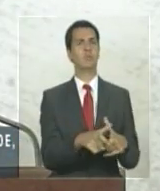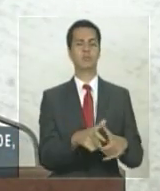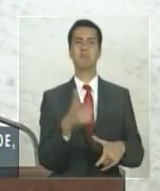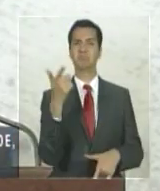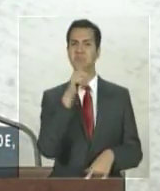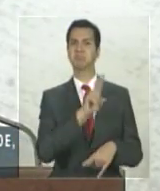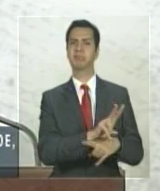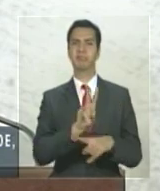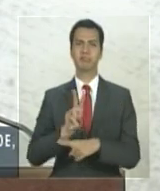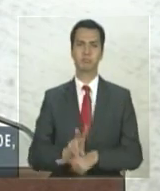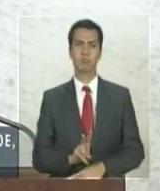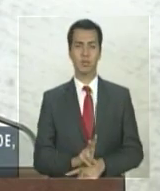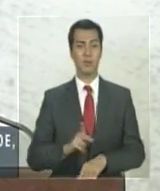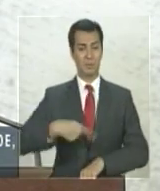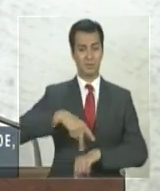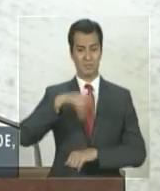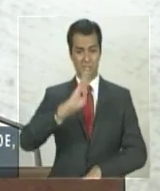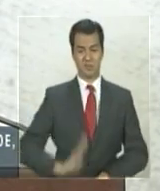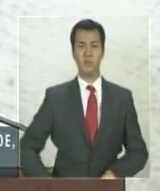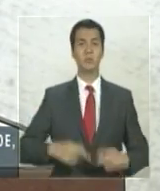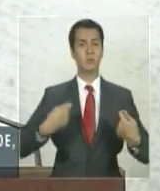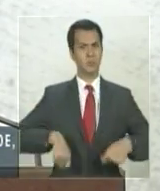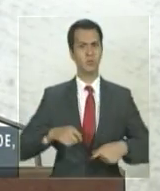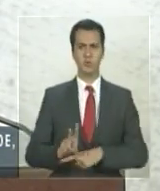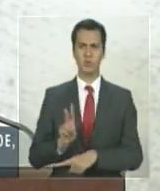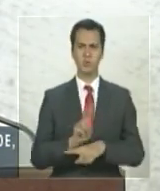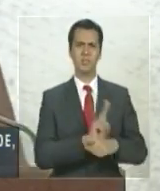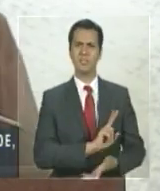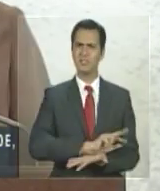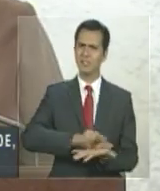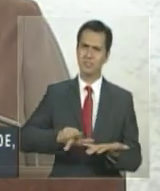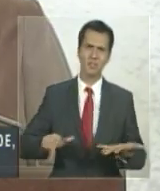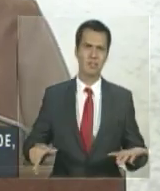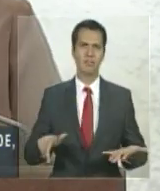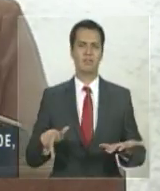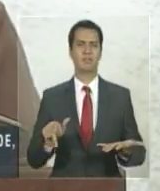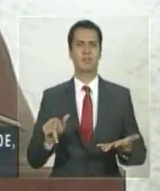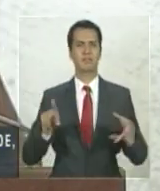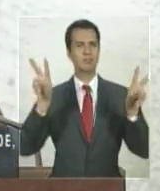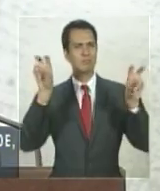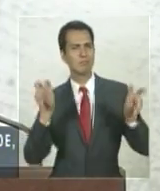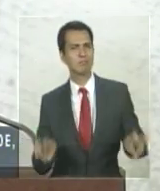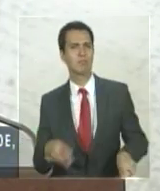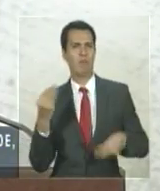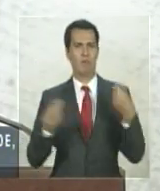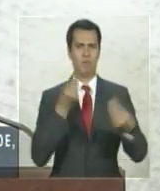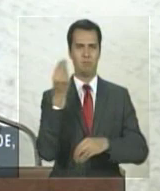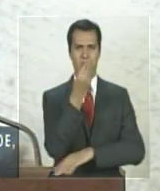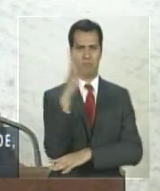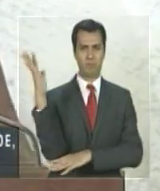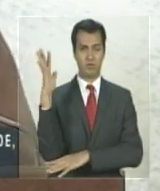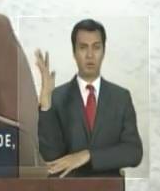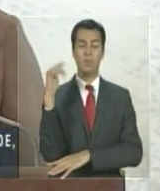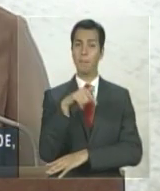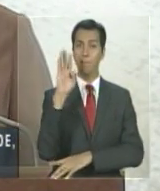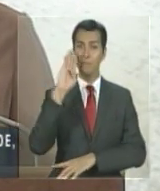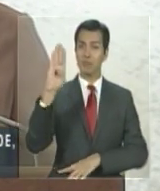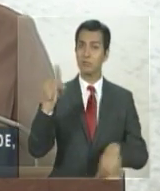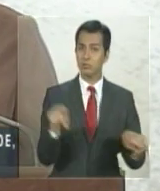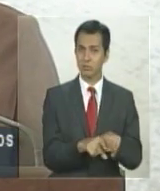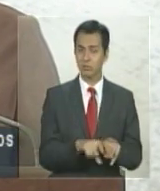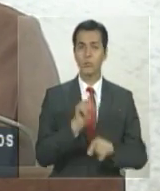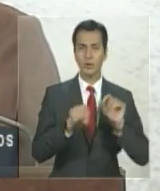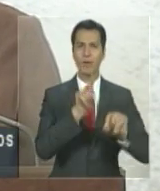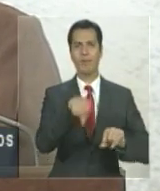de estar comprometido com todos os aspectos do meio ambiente. E um dos principais é a questão